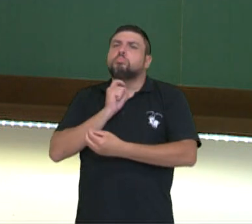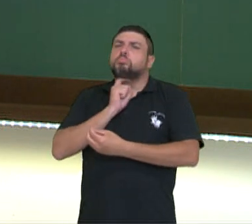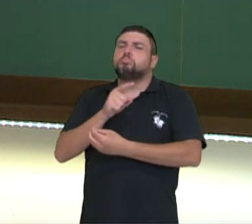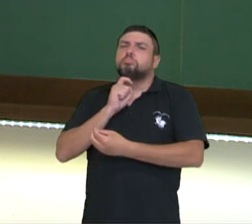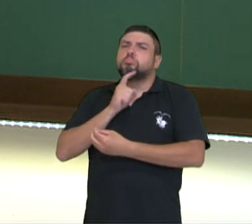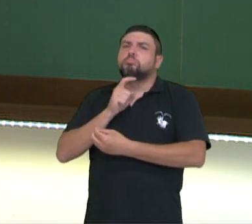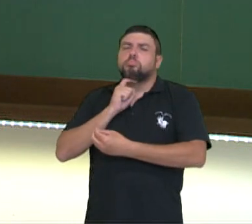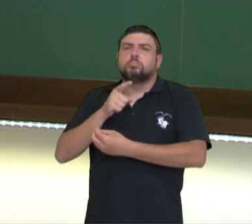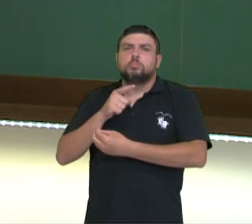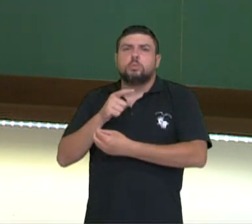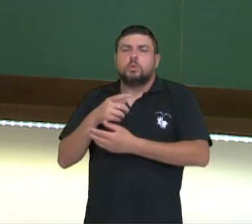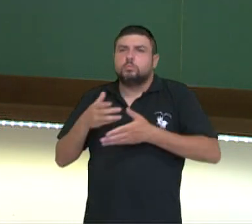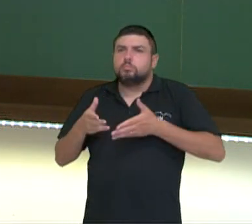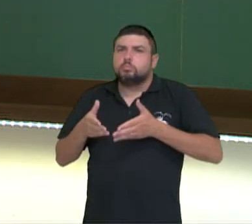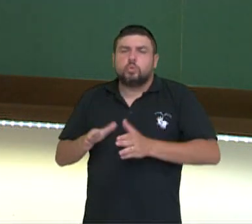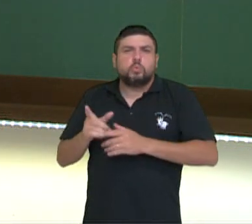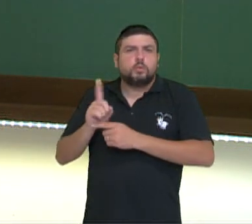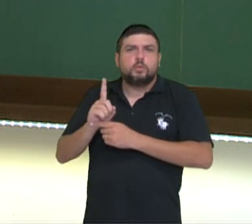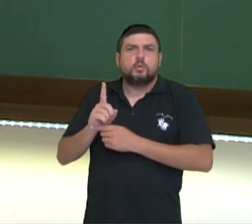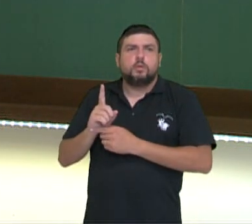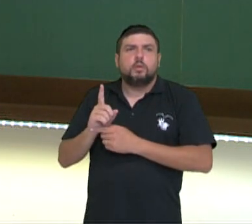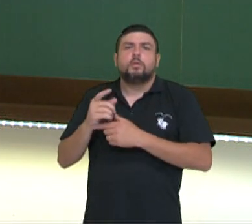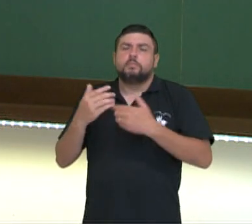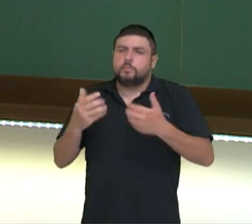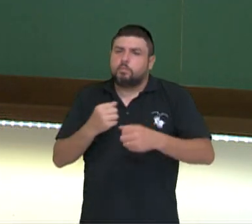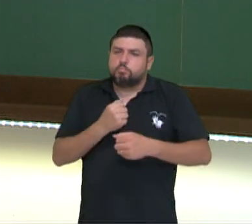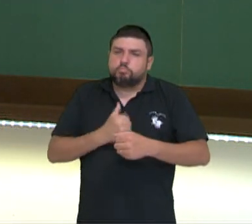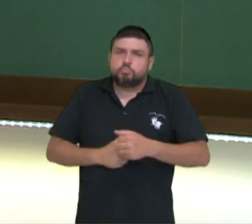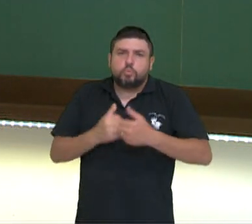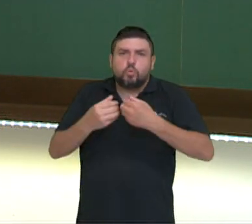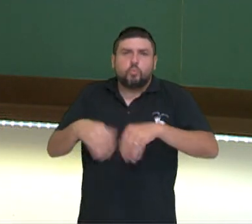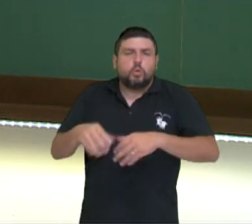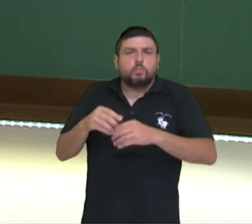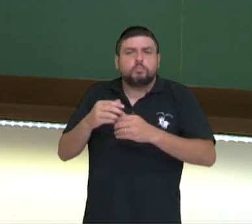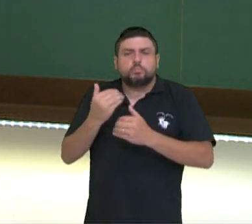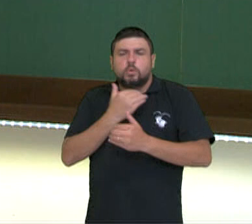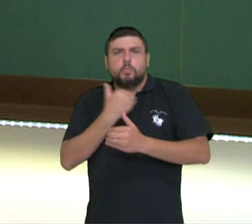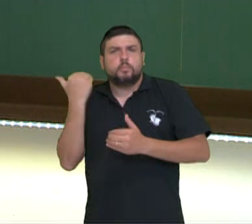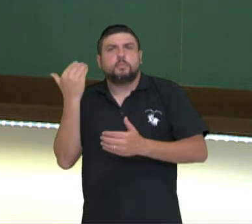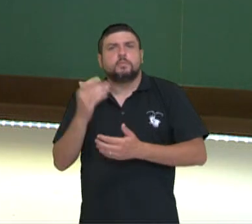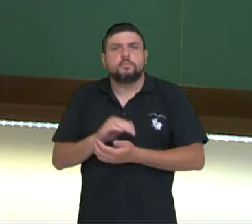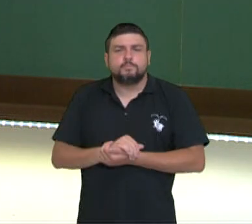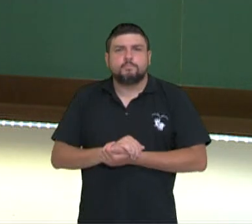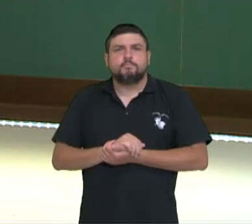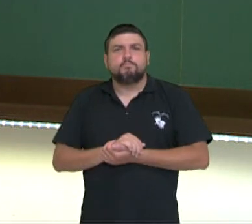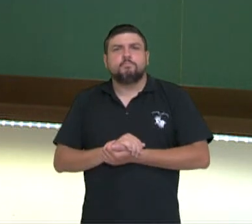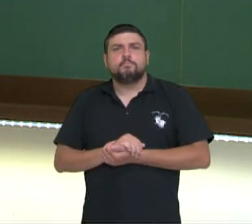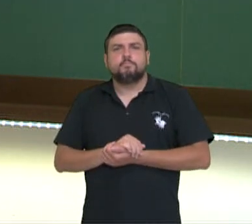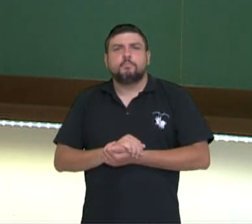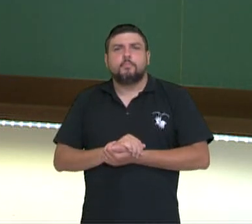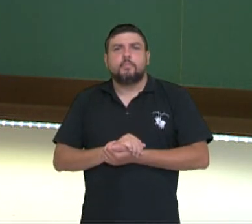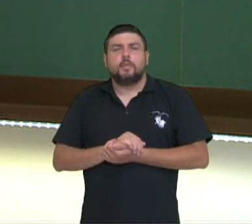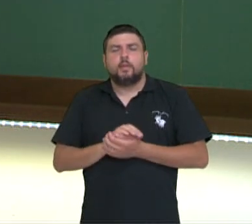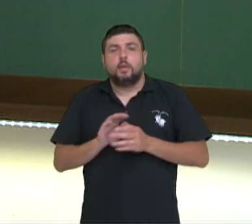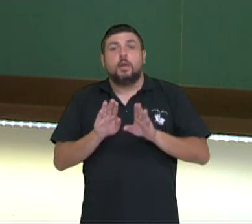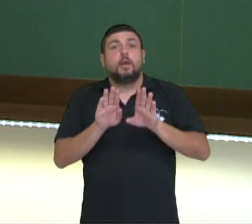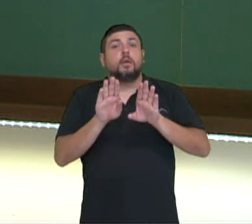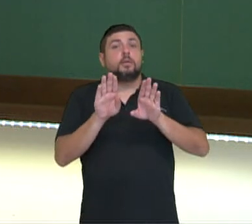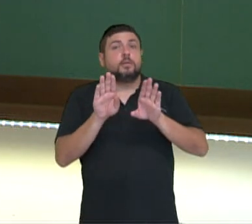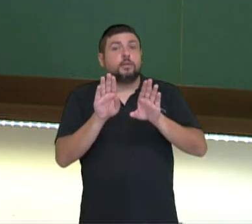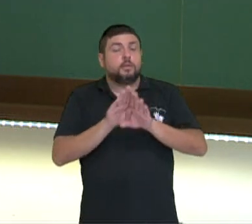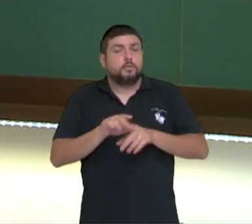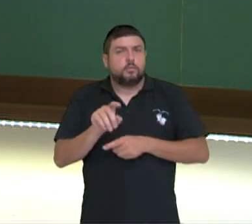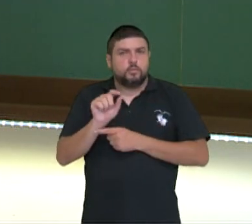a doença. Beleza, pessoal? Outra coisa que a gente pode estar trabalhando é a questão de